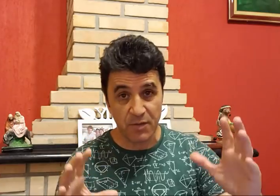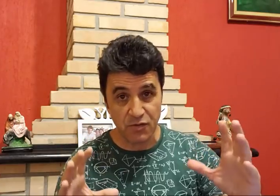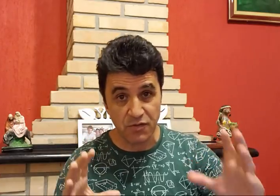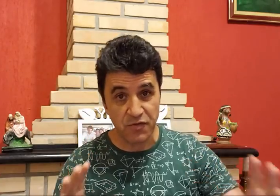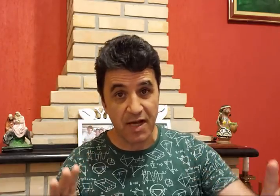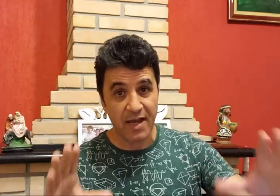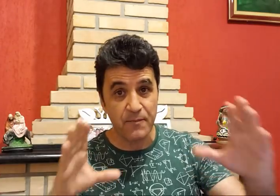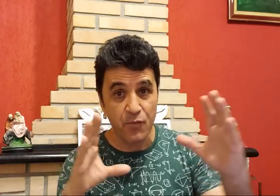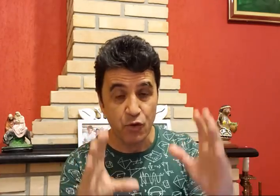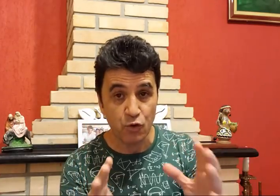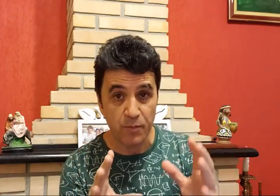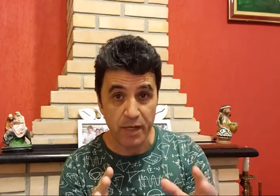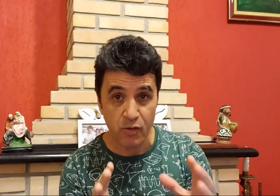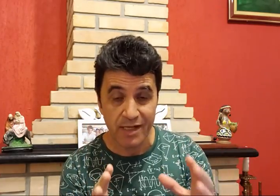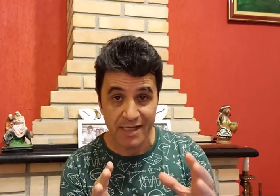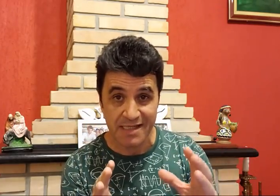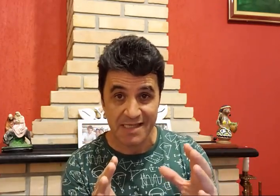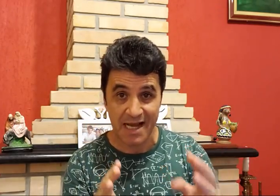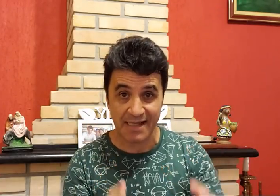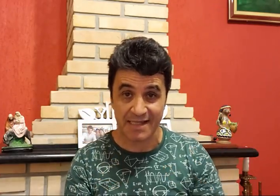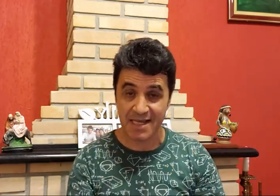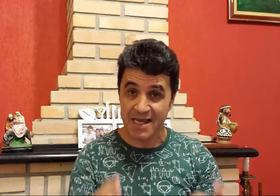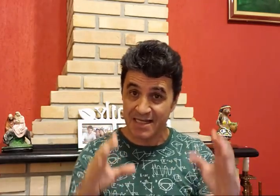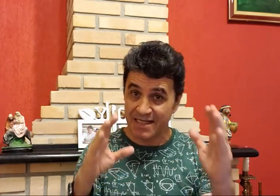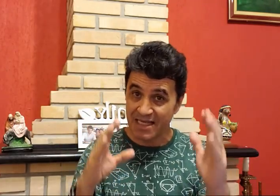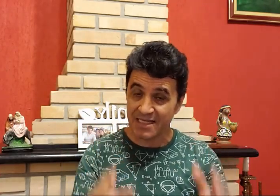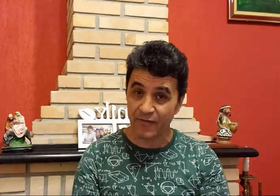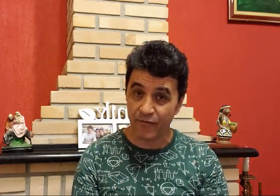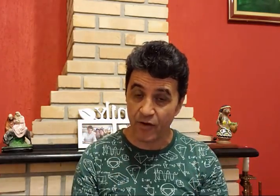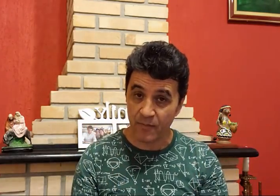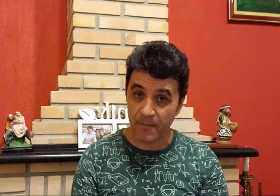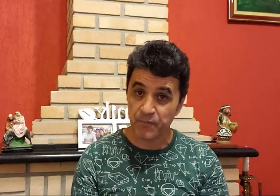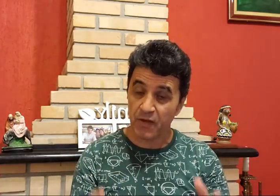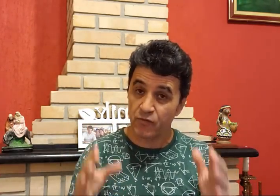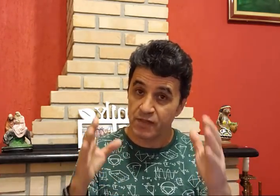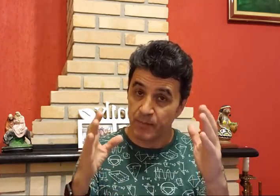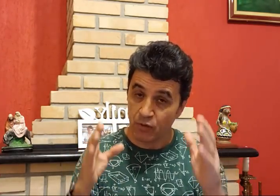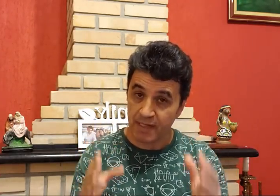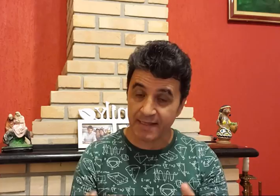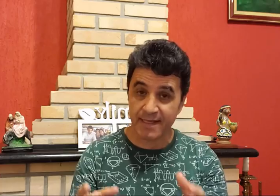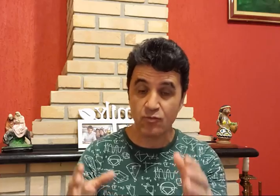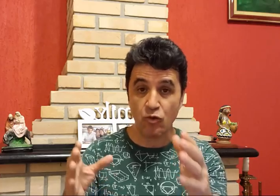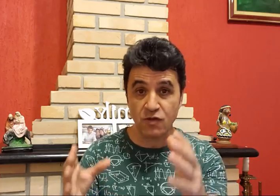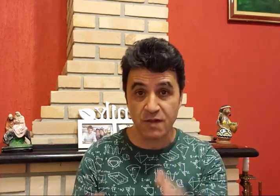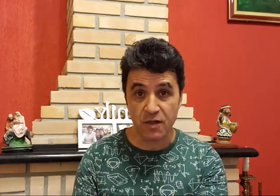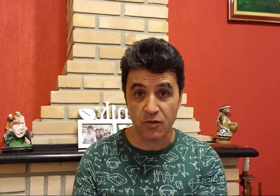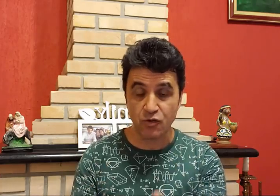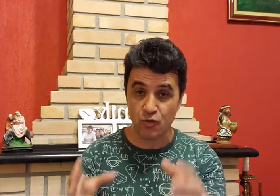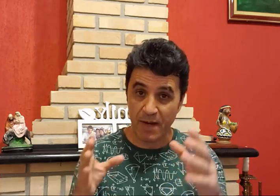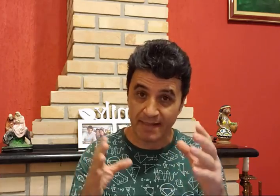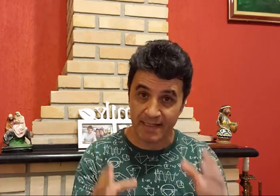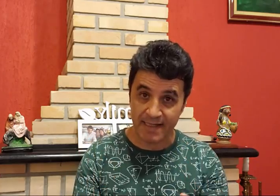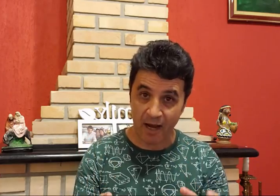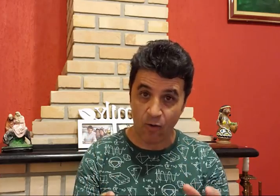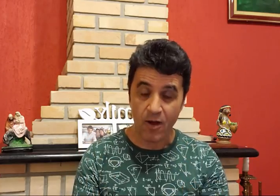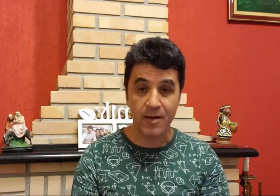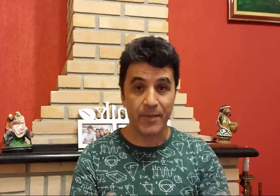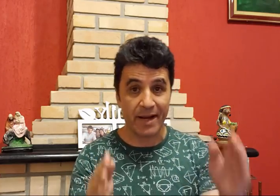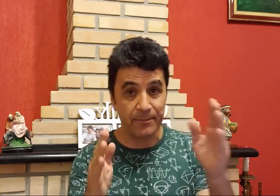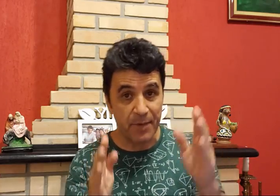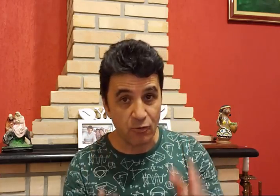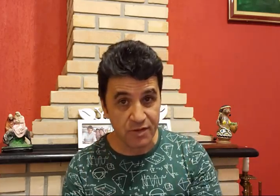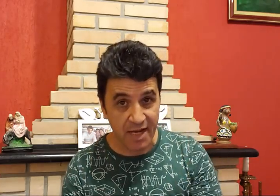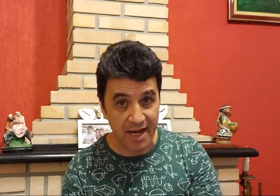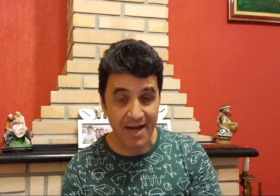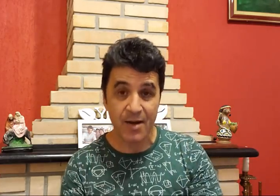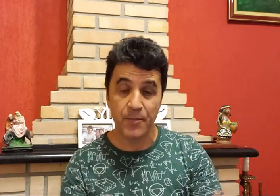as informações ficarem muito bem organizadas. Desta forma, você poderá ter um auxílio de um material